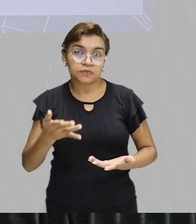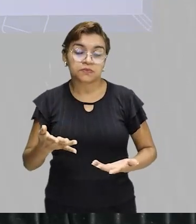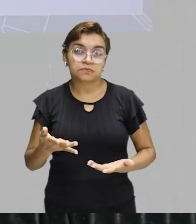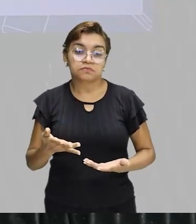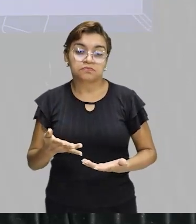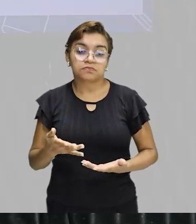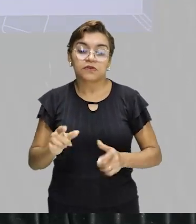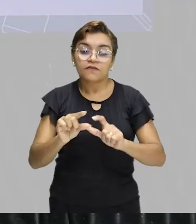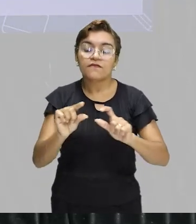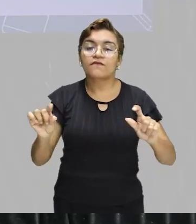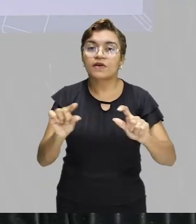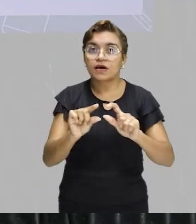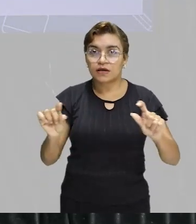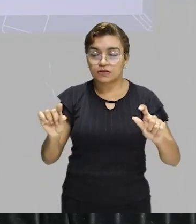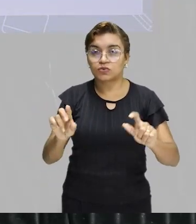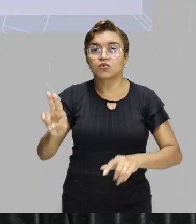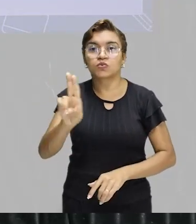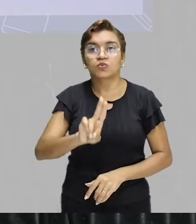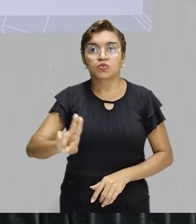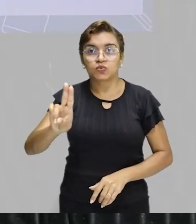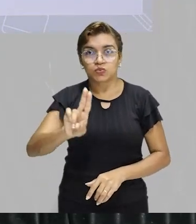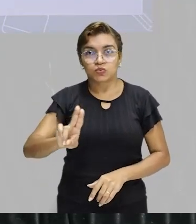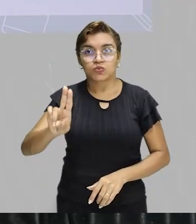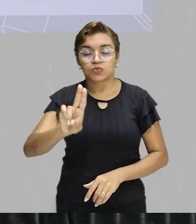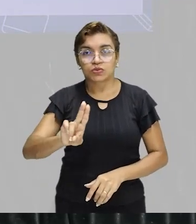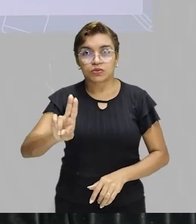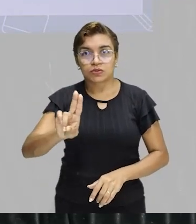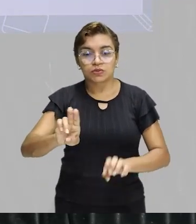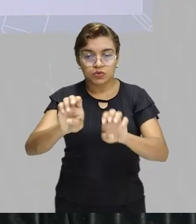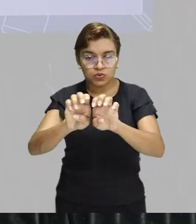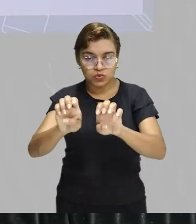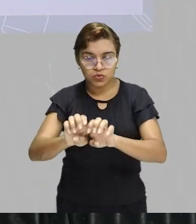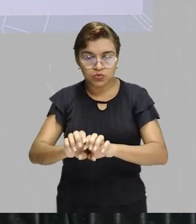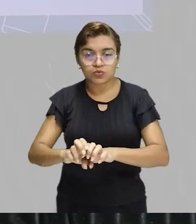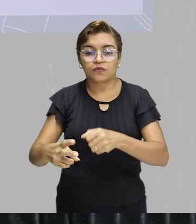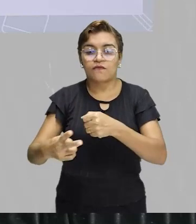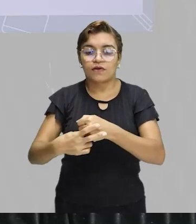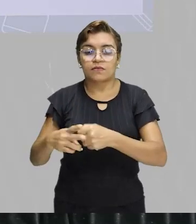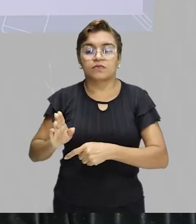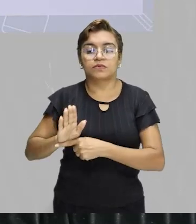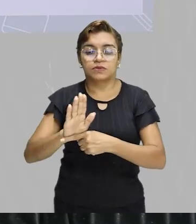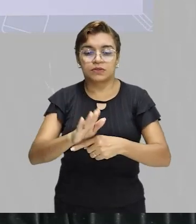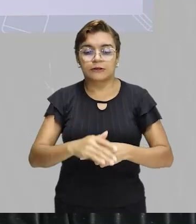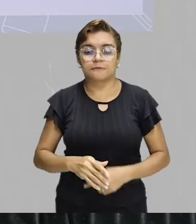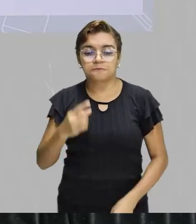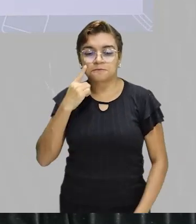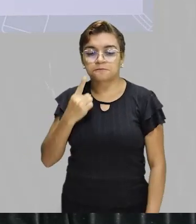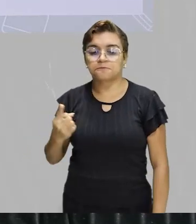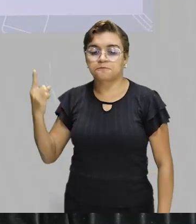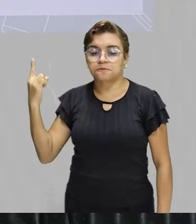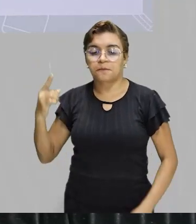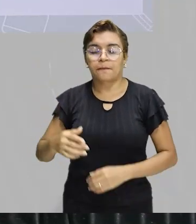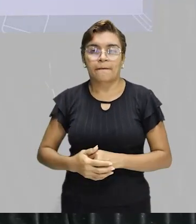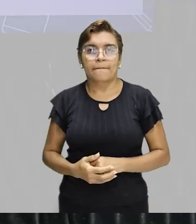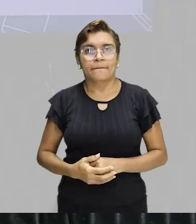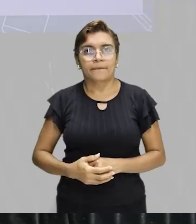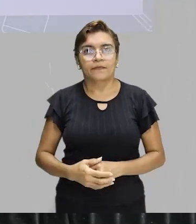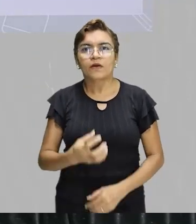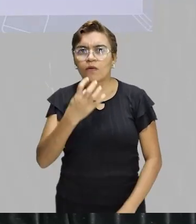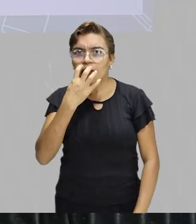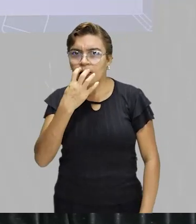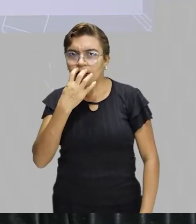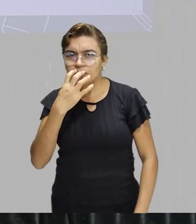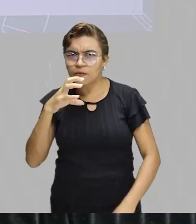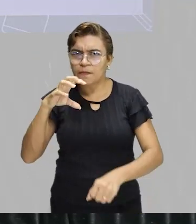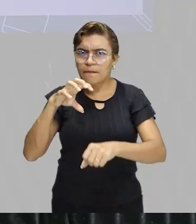São exemplos de frases usando essa construção do verbo auxiliar. Does the dog bite? O cachorro morde. Então,